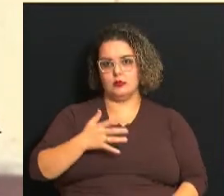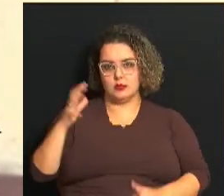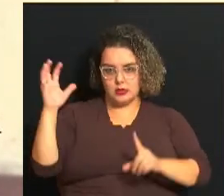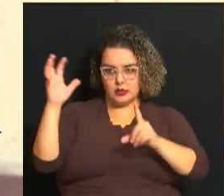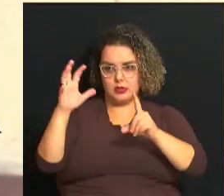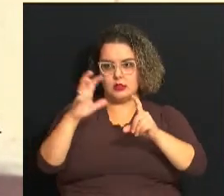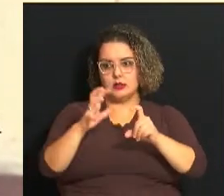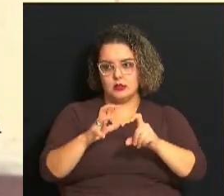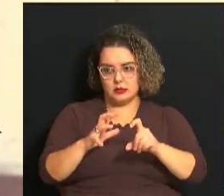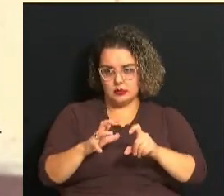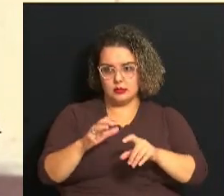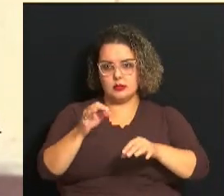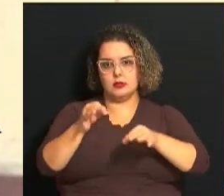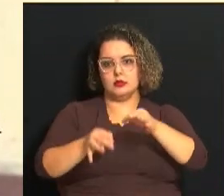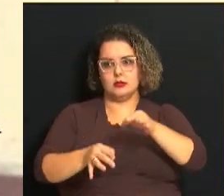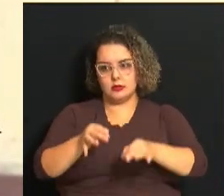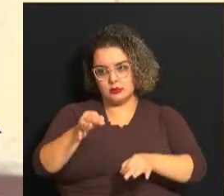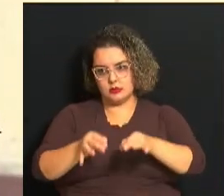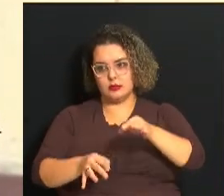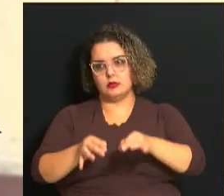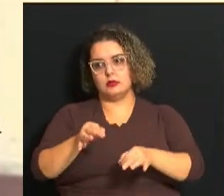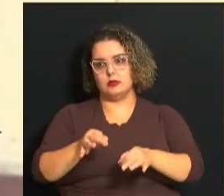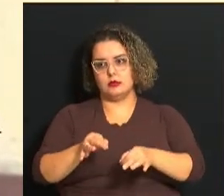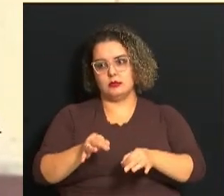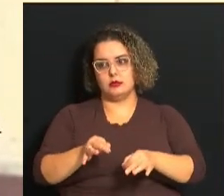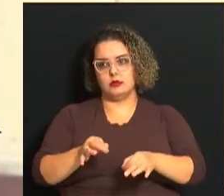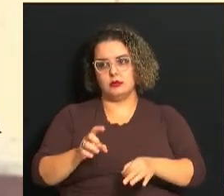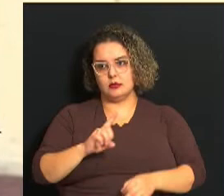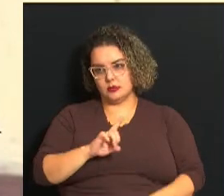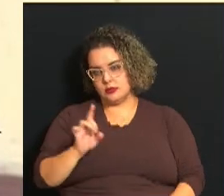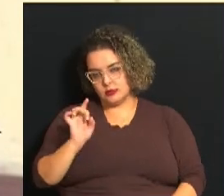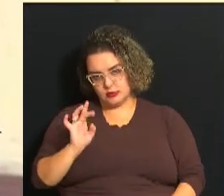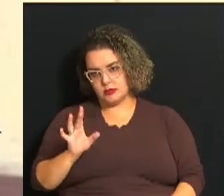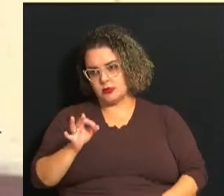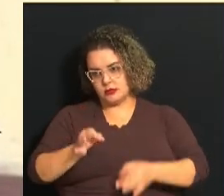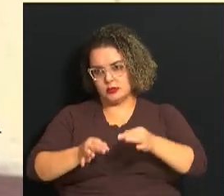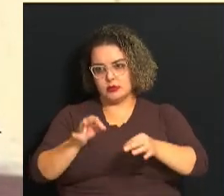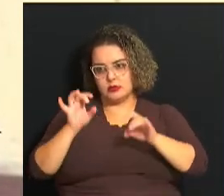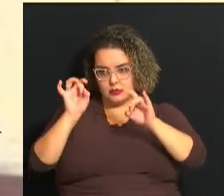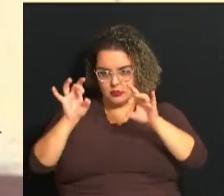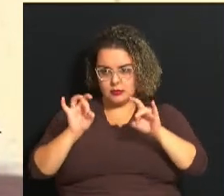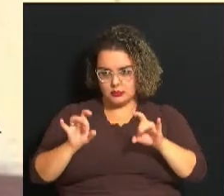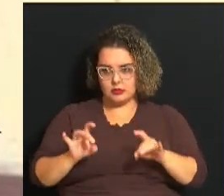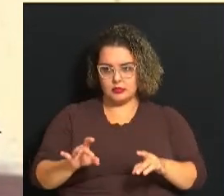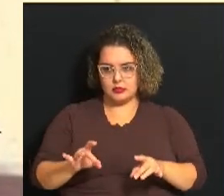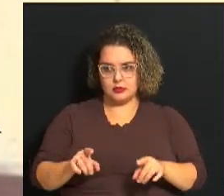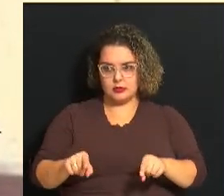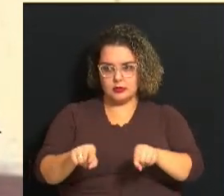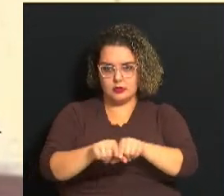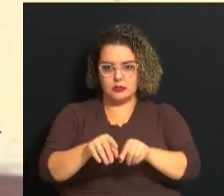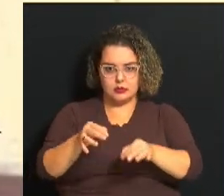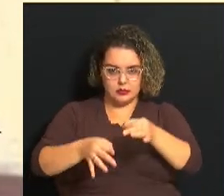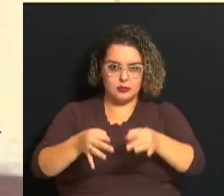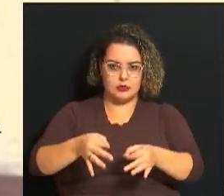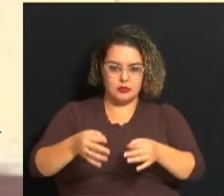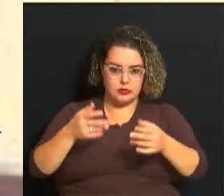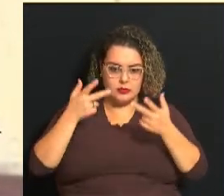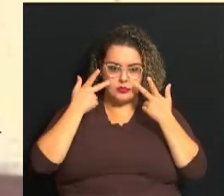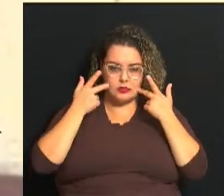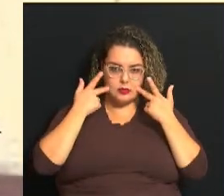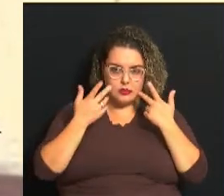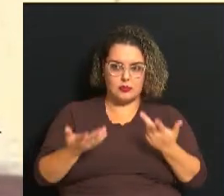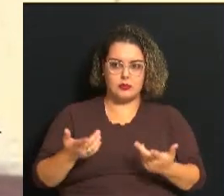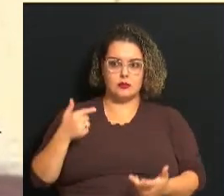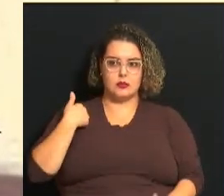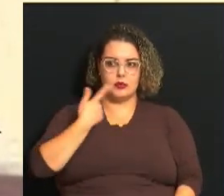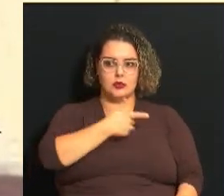na justiça e não só a justiça especializada mas também na justiça comum para nós